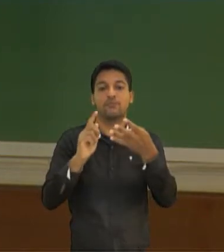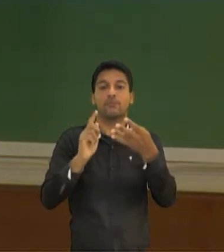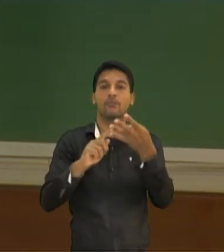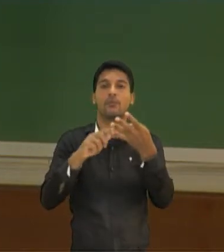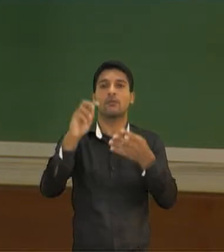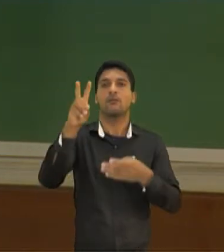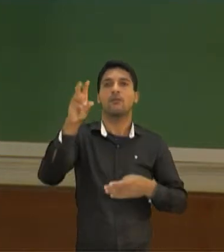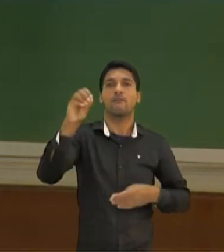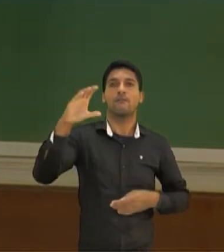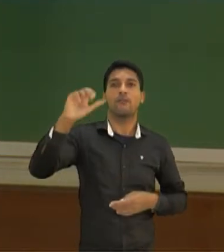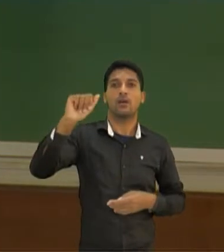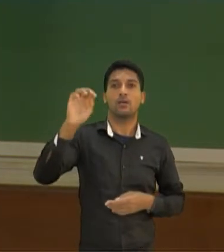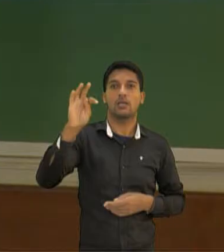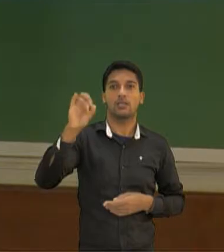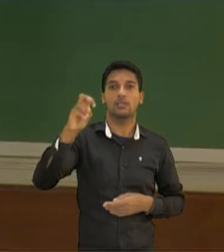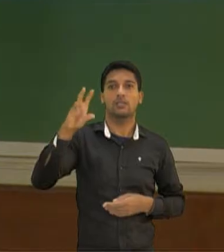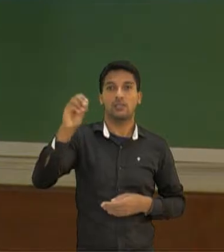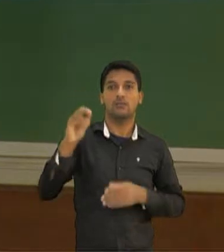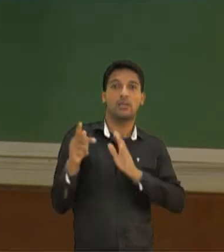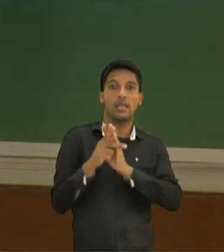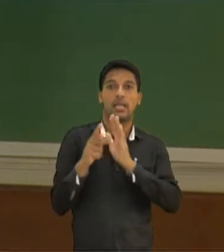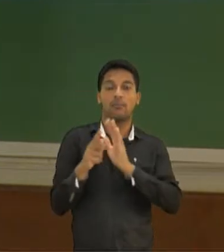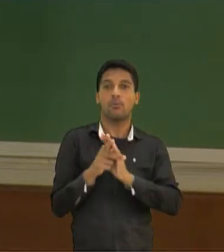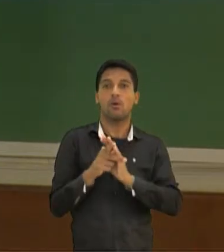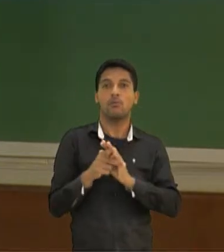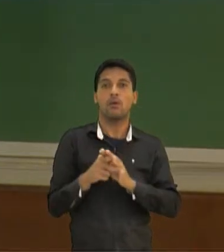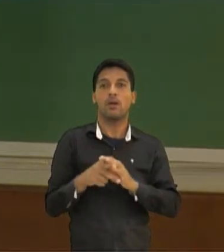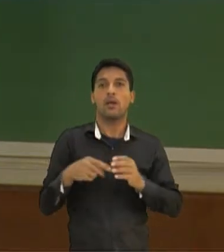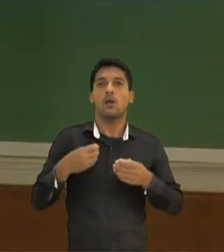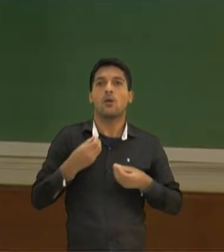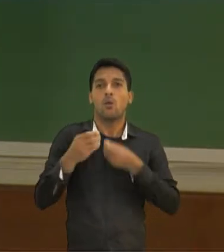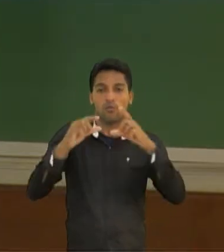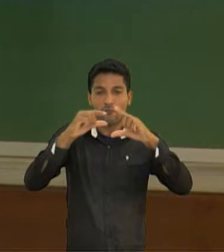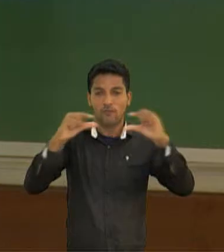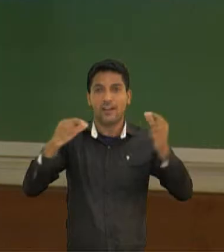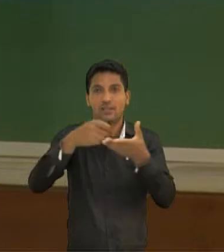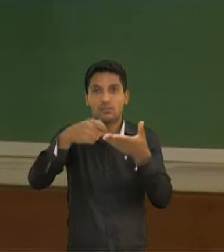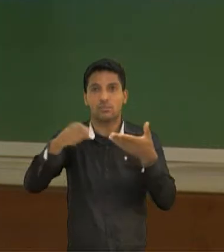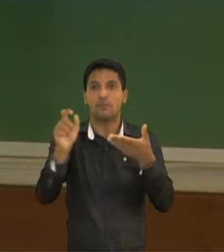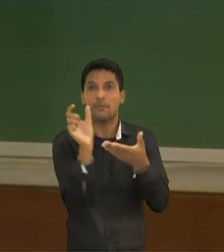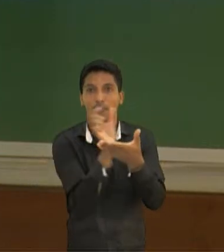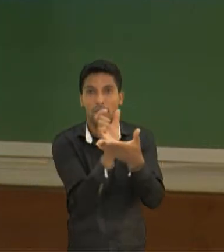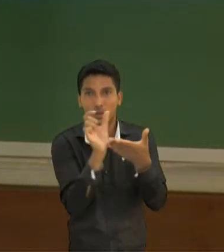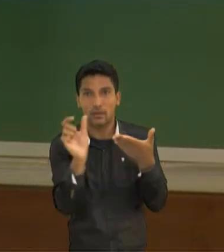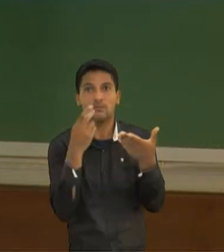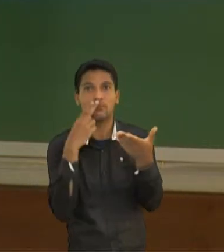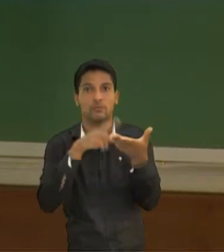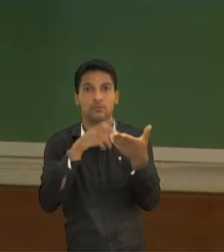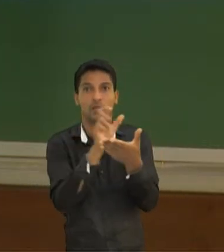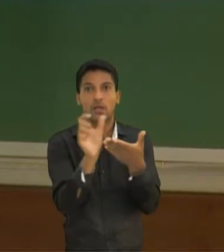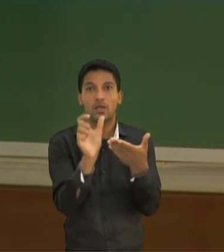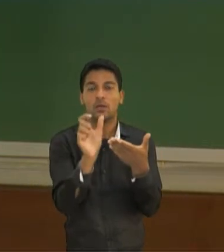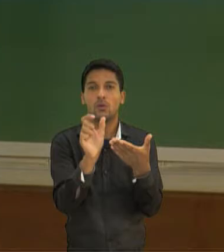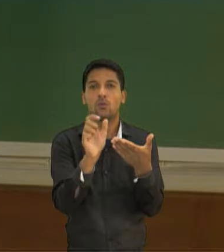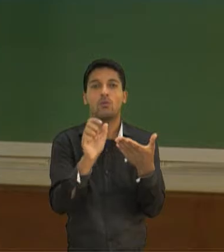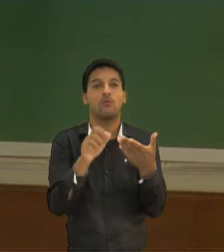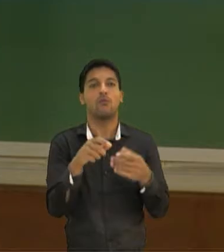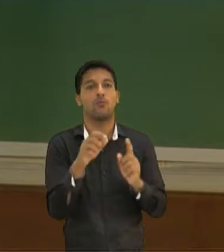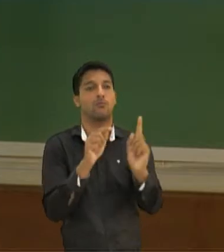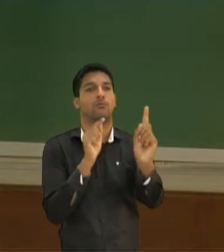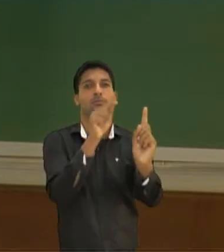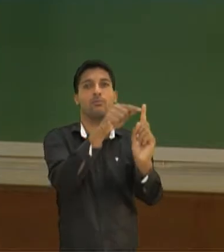a forma que eu me reporto ao destinatário, né? Que palavra eu vou utilizar? Eu vou chamar essa